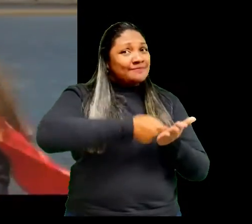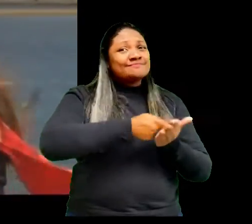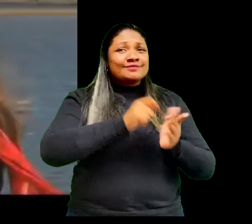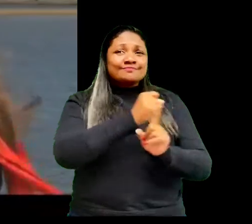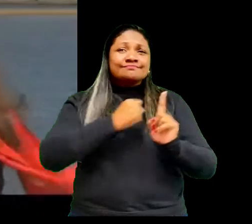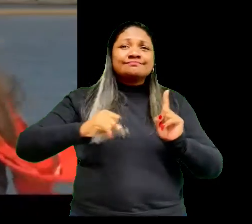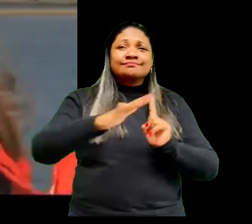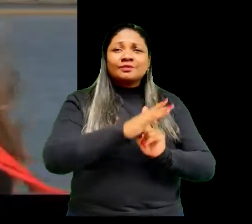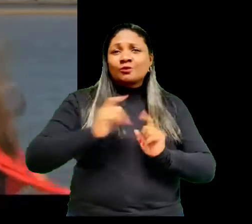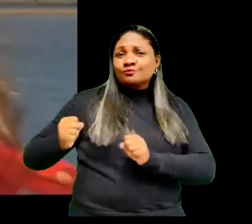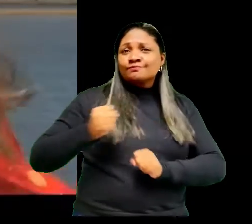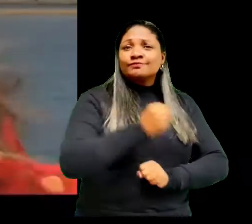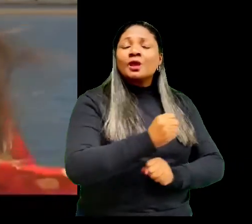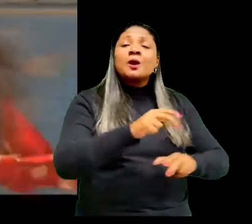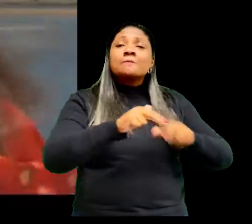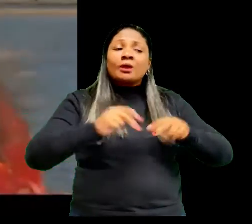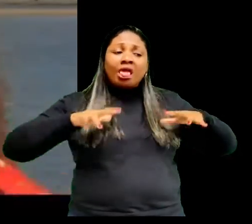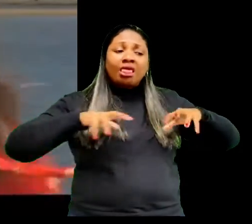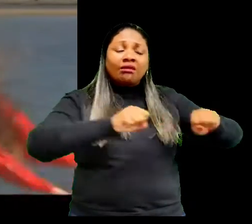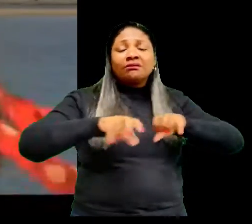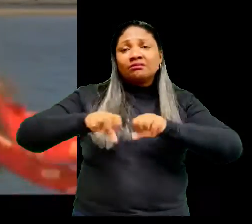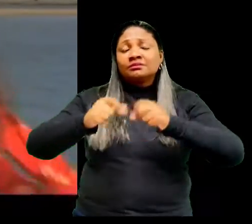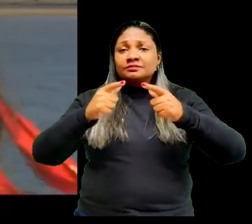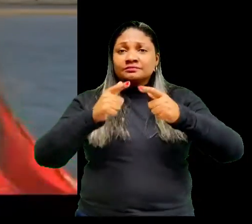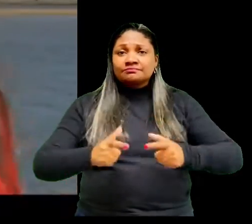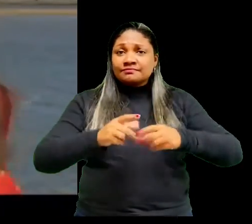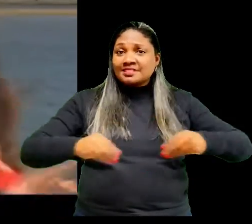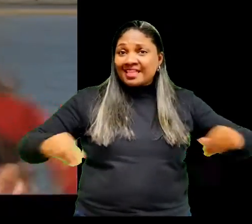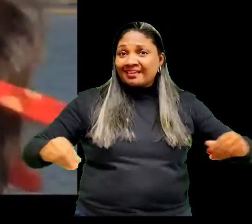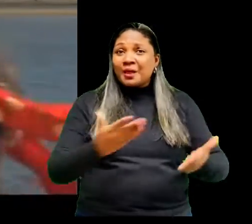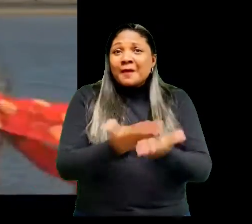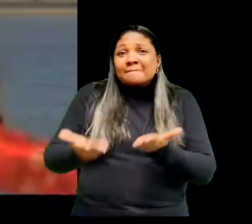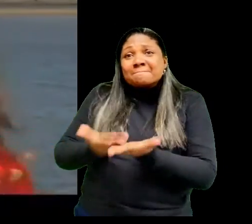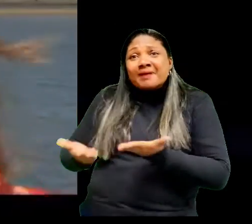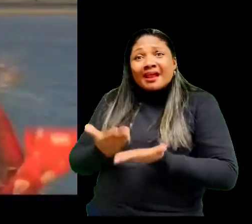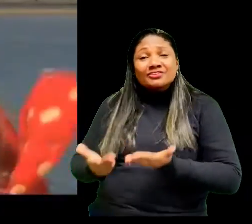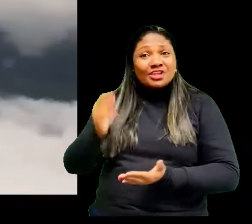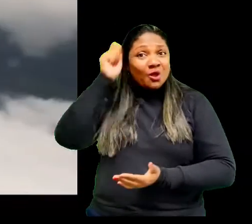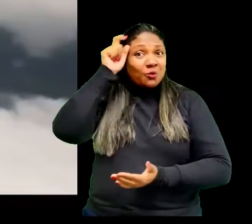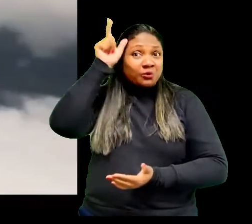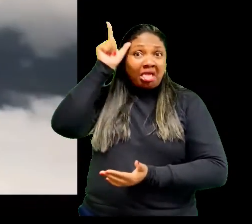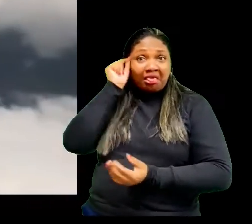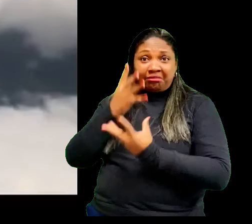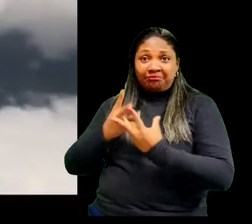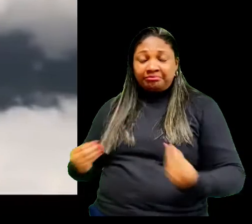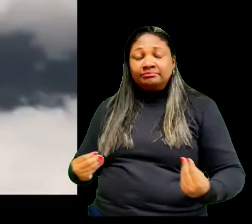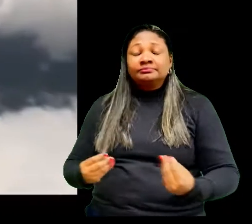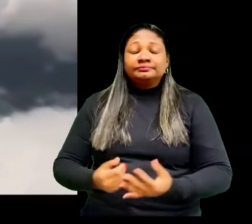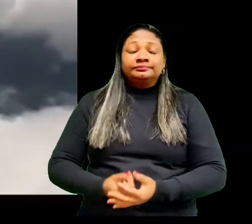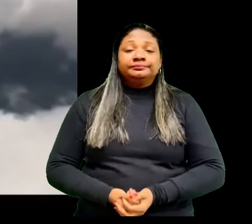sociedade. O resultado foi a invasão de seus territórios e a perda quase total de sua cultura.